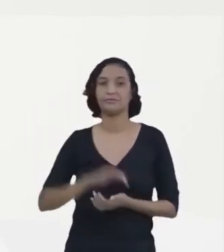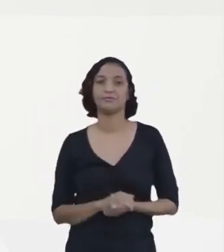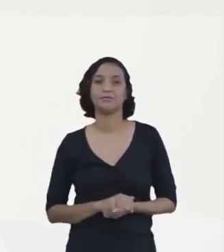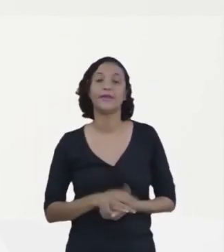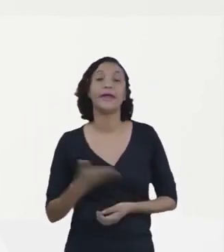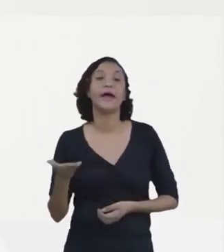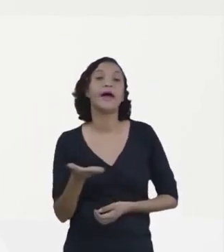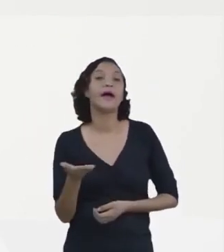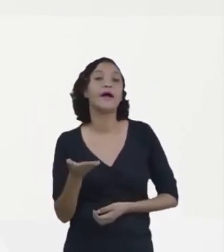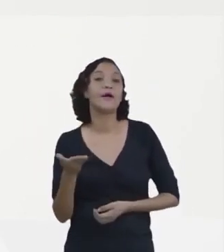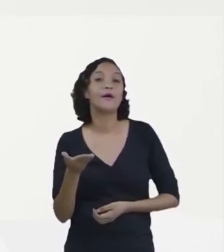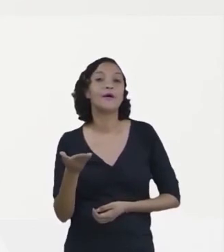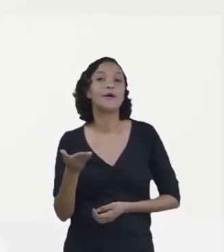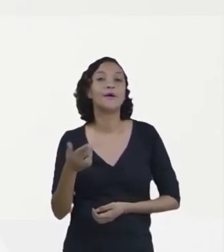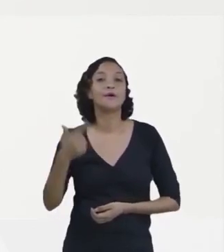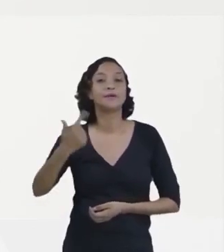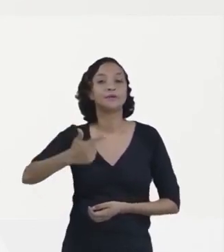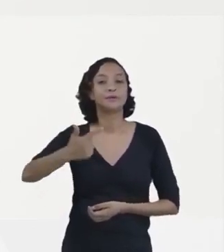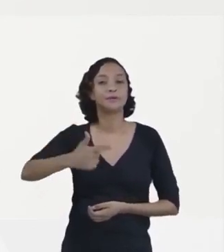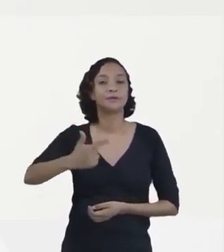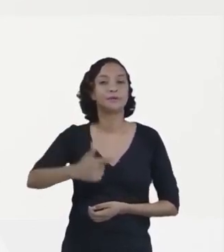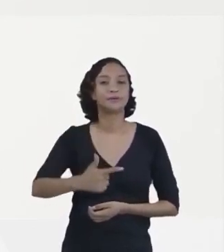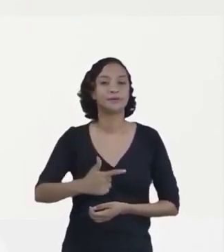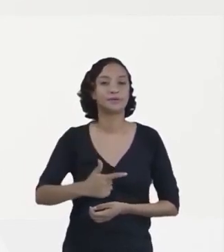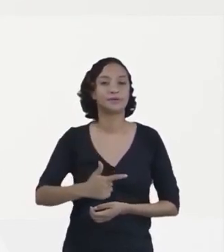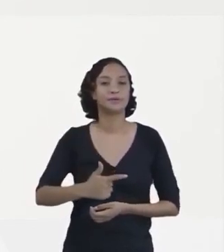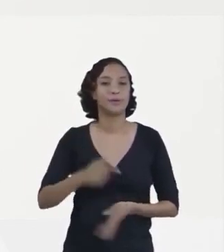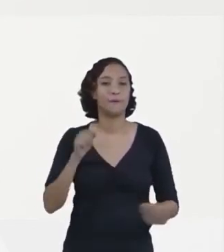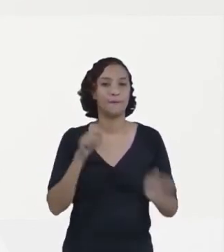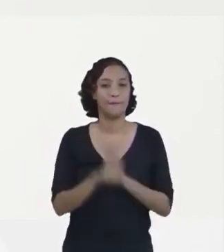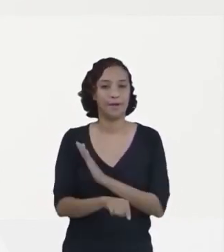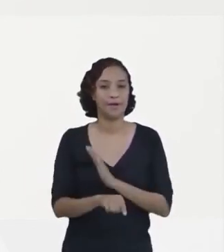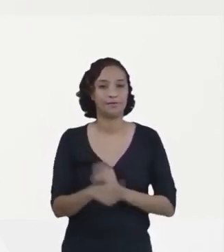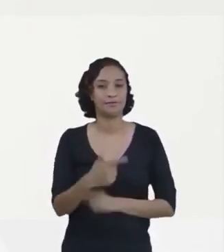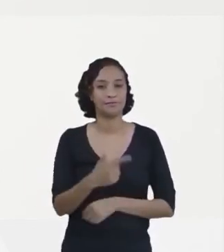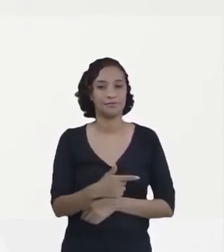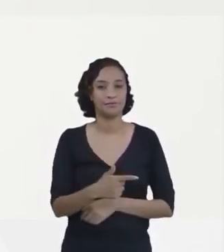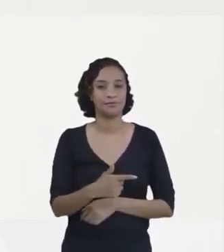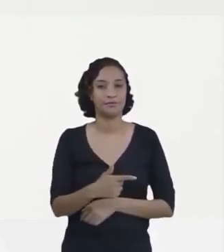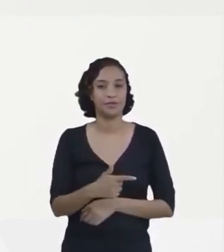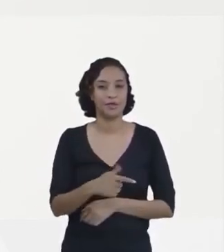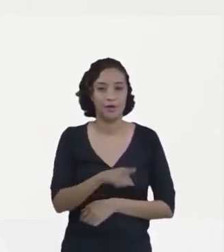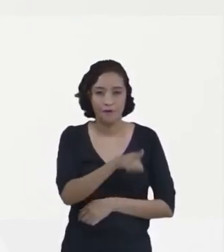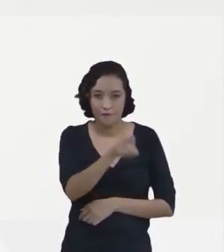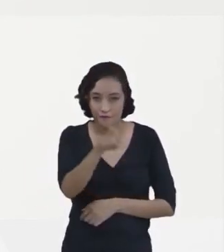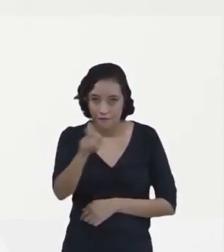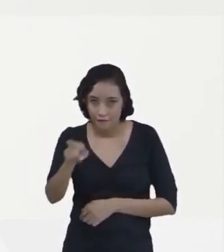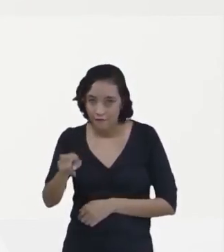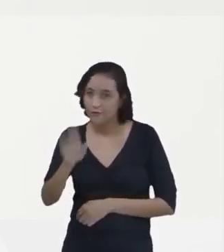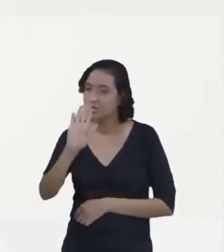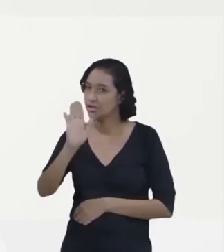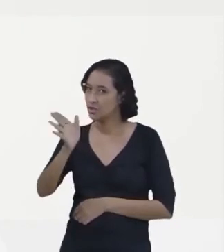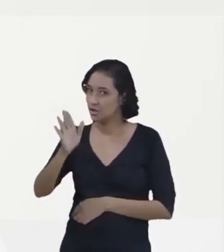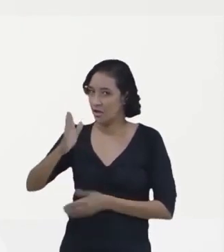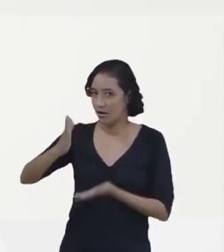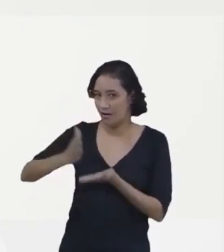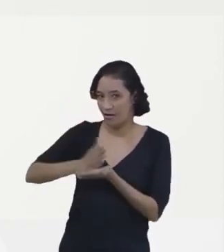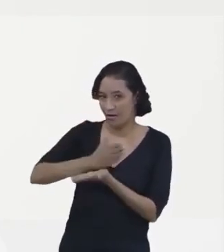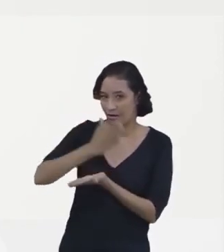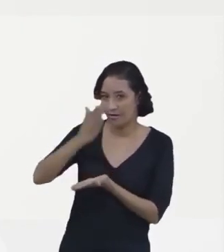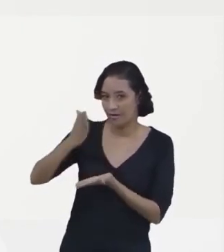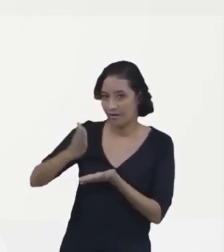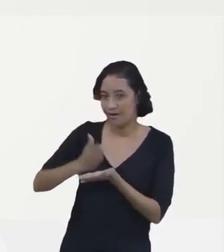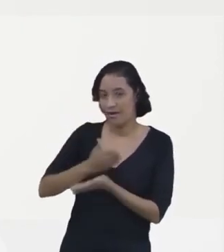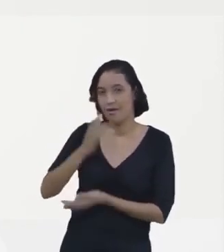Agora, crianças, vamos para a pergunta número 2. Todos já estão aí com seu caderno,